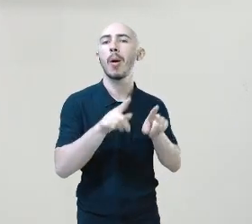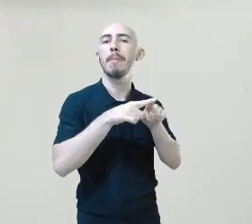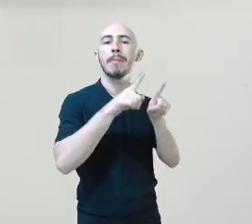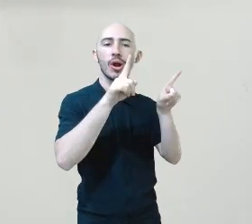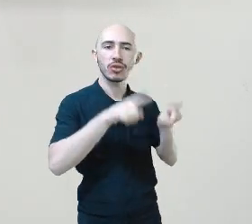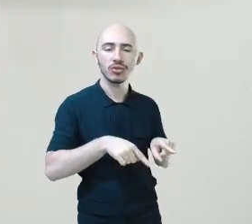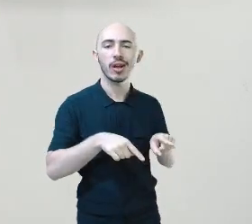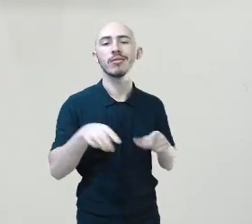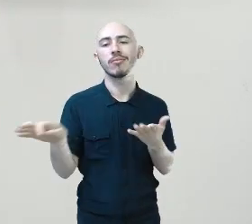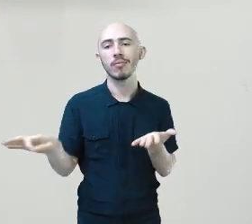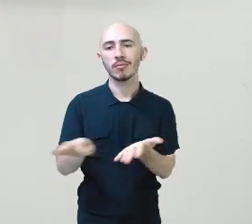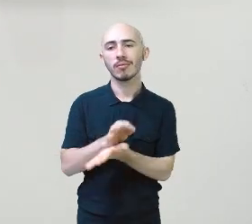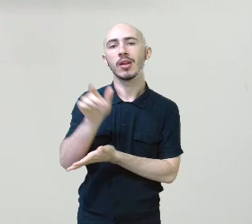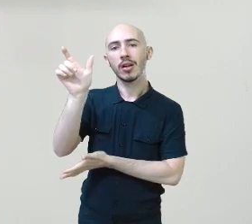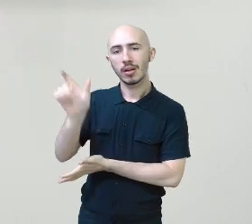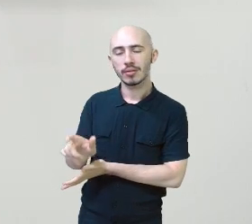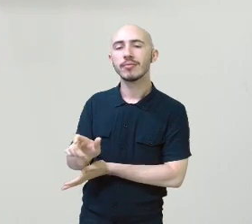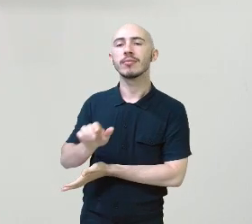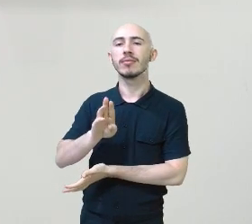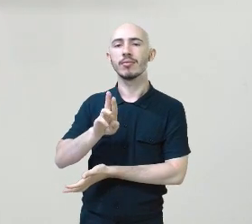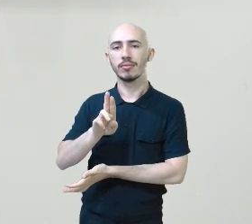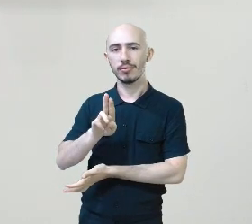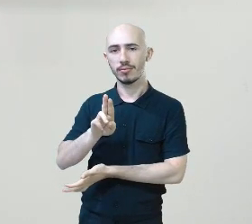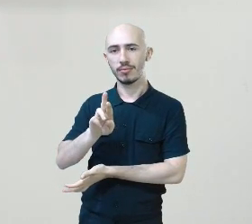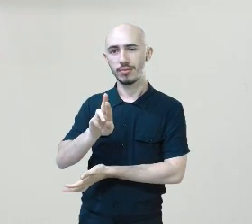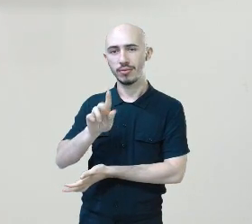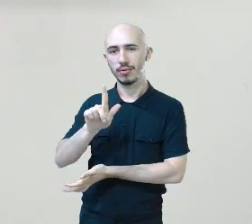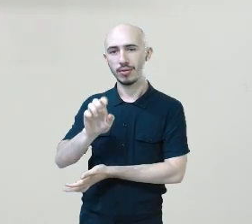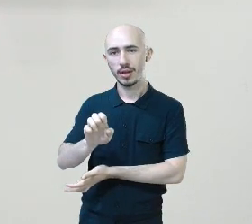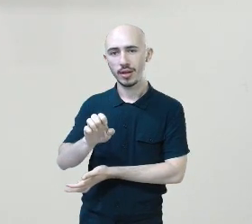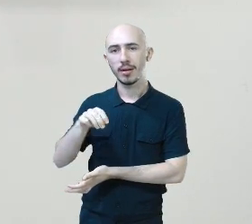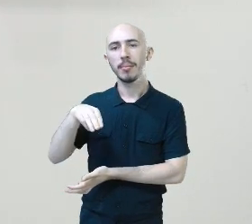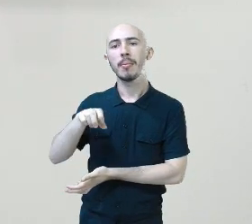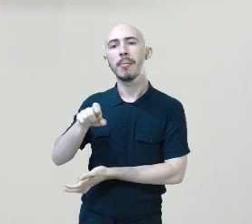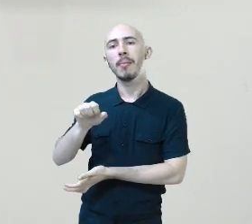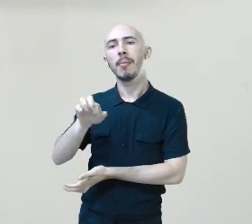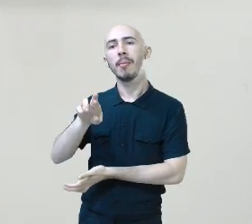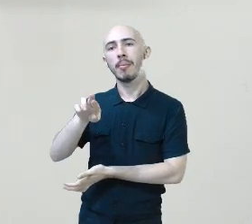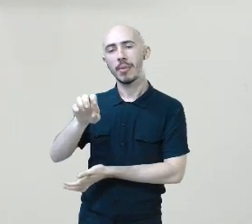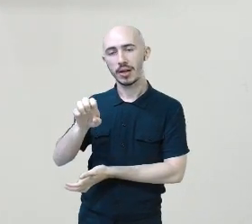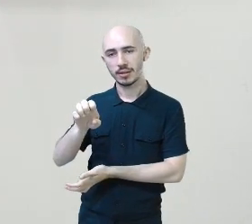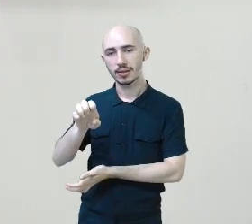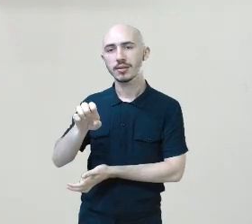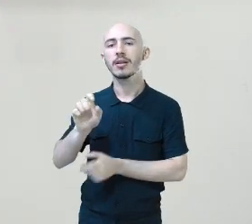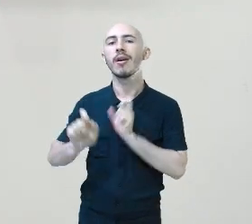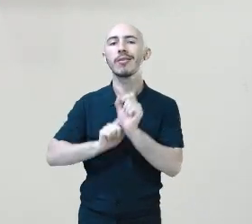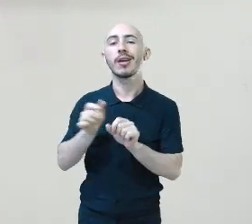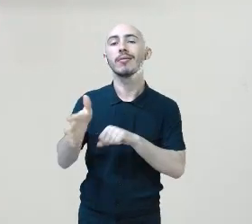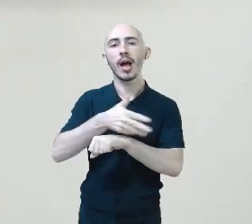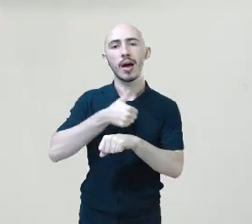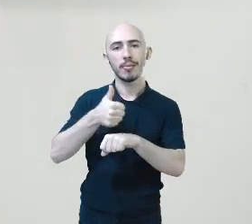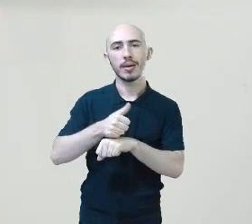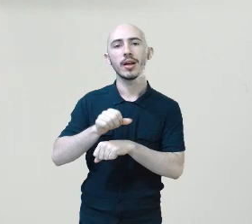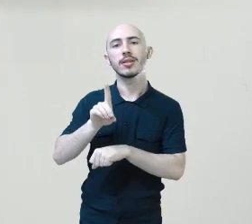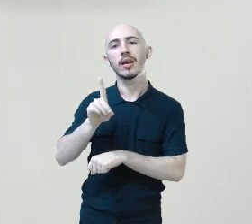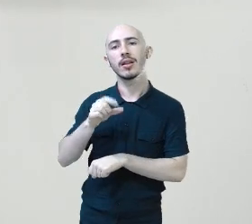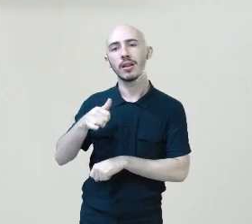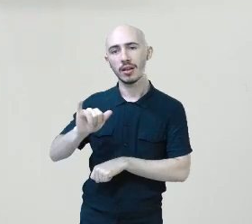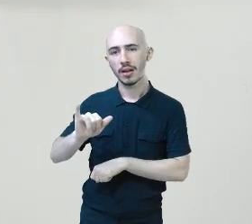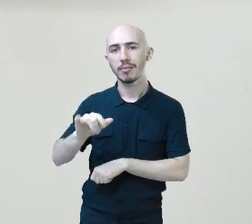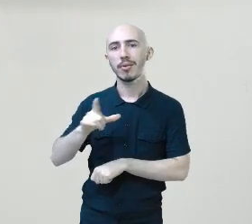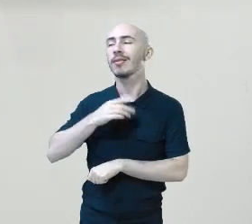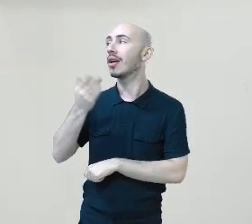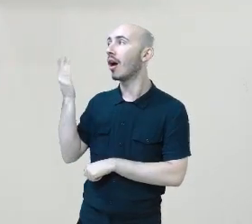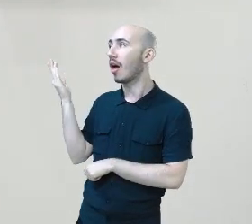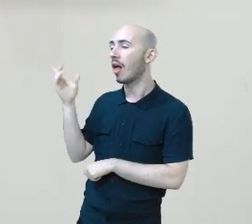tem a assinatura do Burle Marx. Vocês sabiam que na Praça do Derby passaram décadas onde